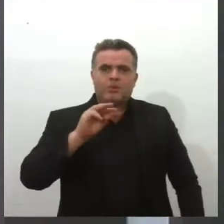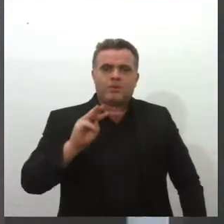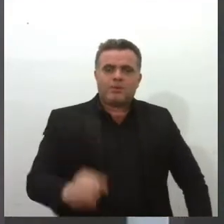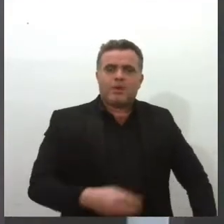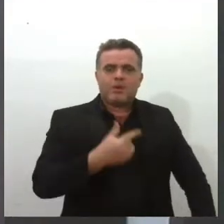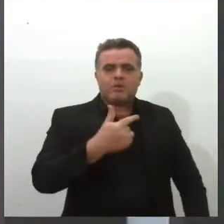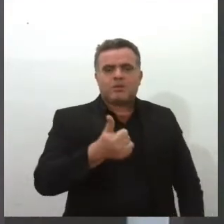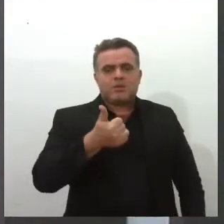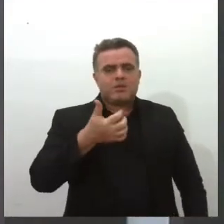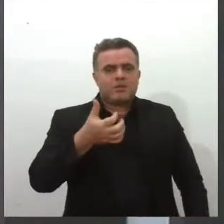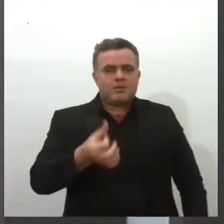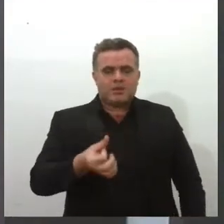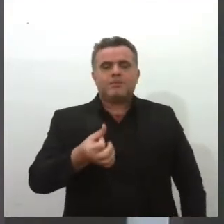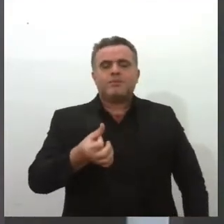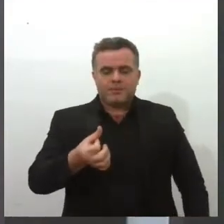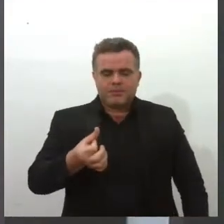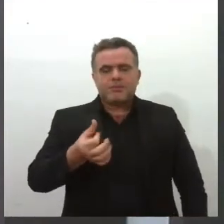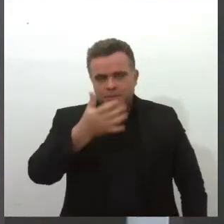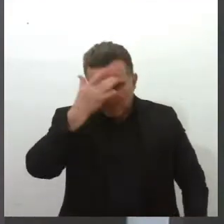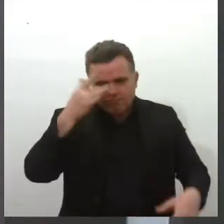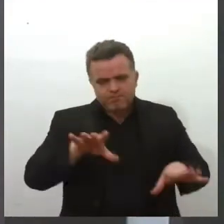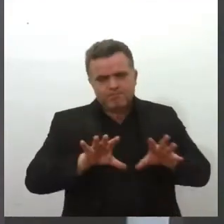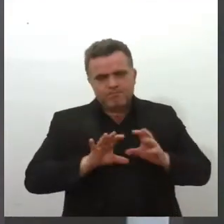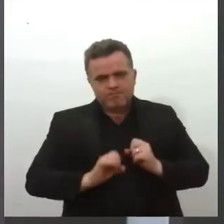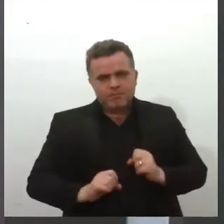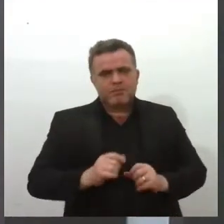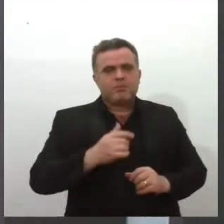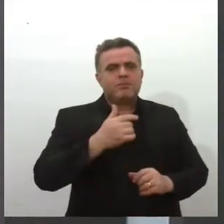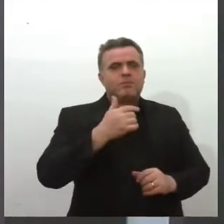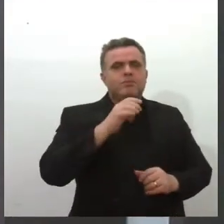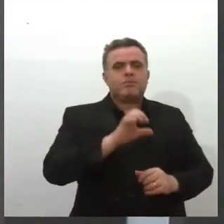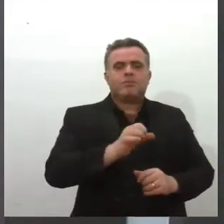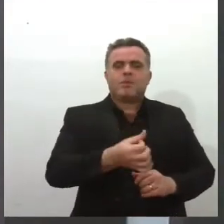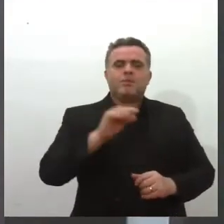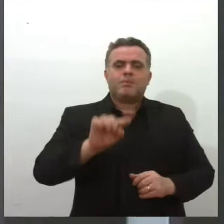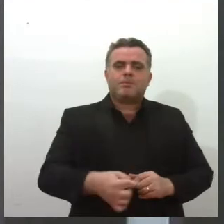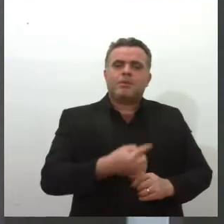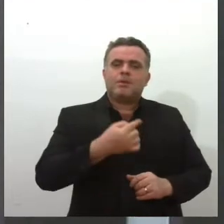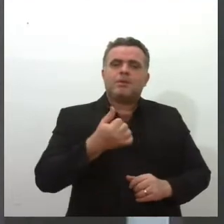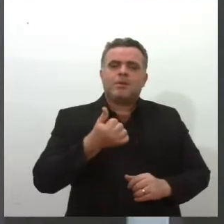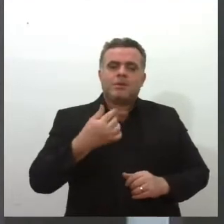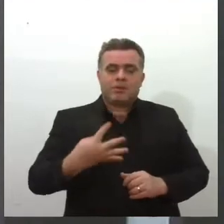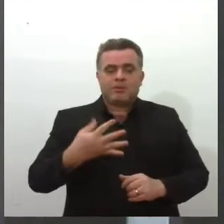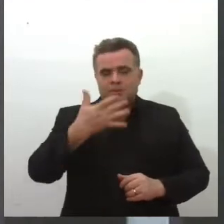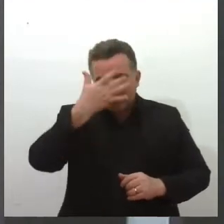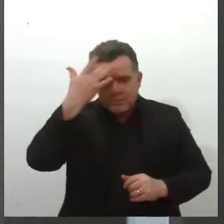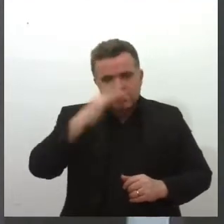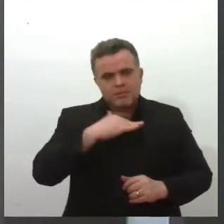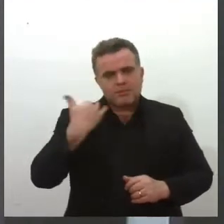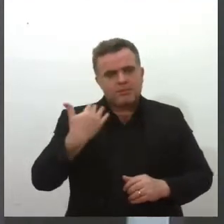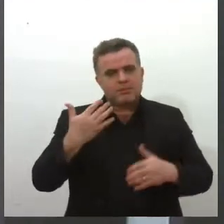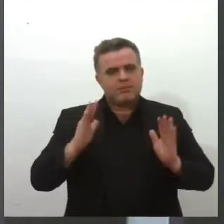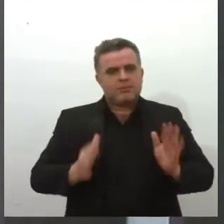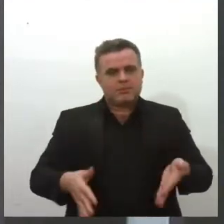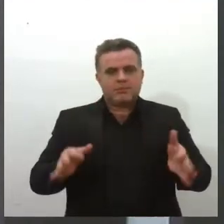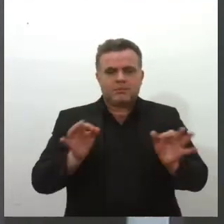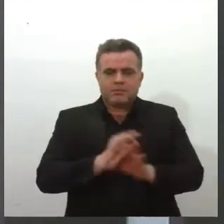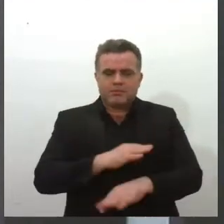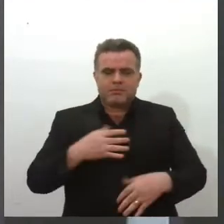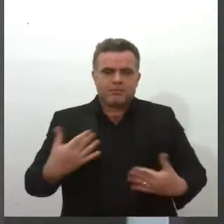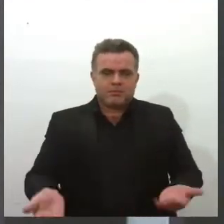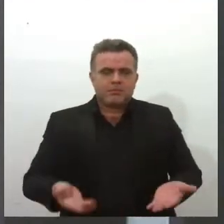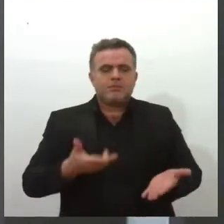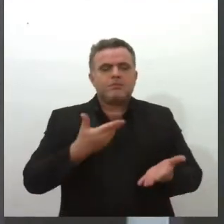278.216 casos da doença e 6.014 mortes. Ainda de acordo com o boletim do Estado, estão internados no momento